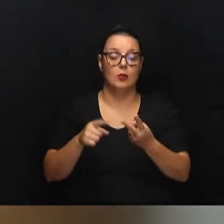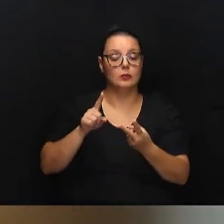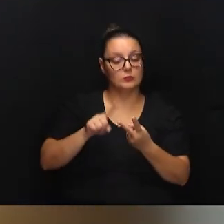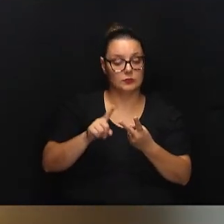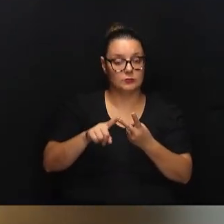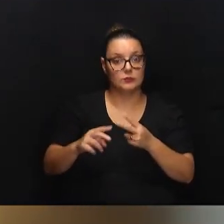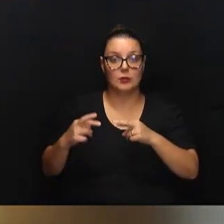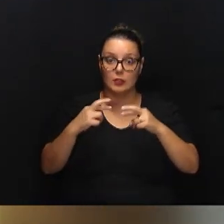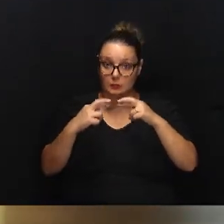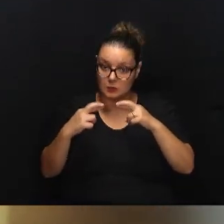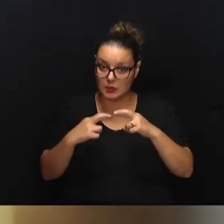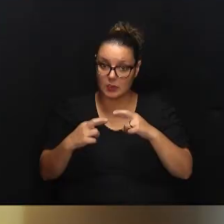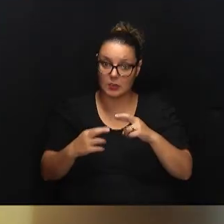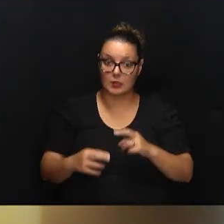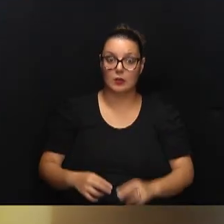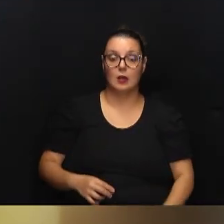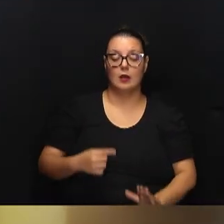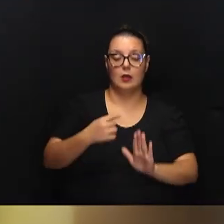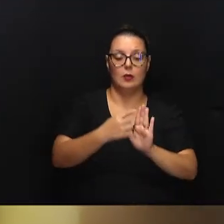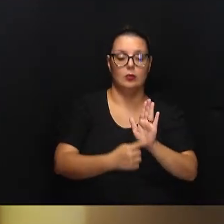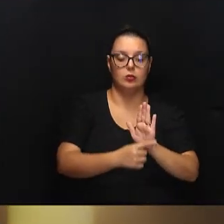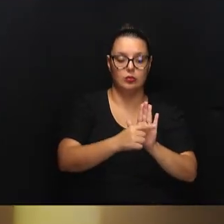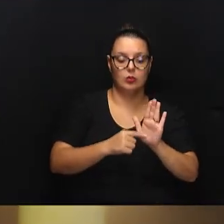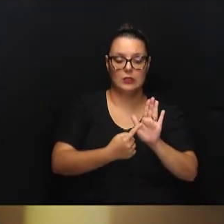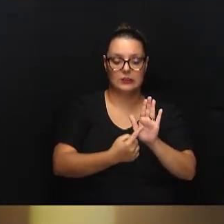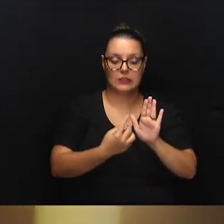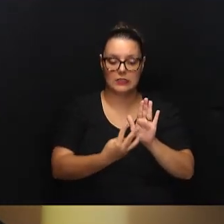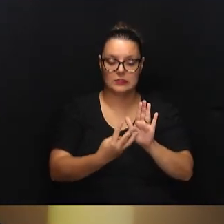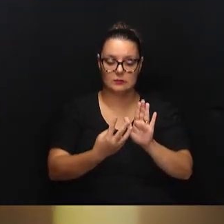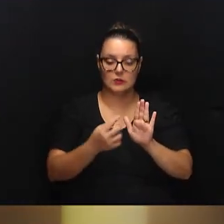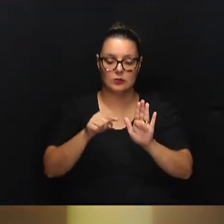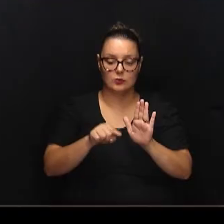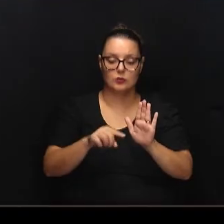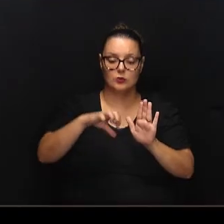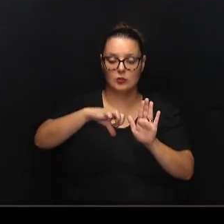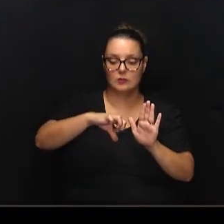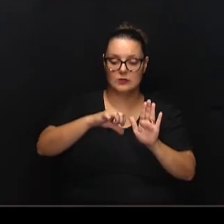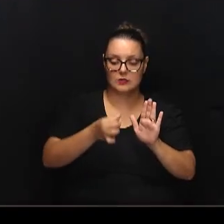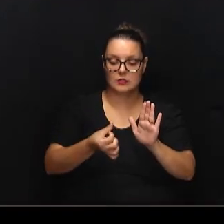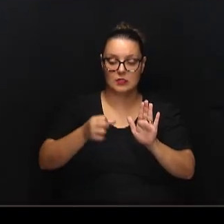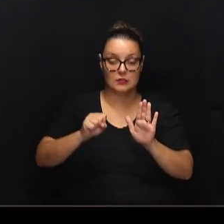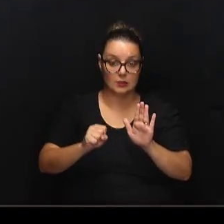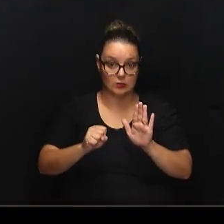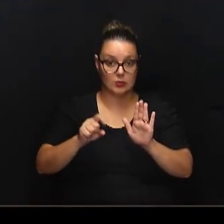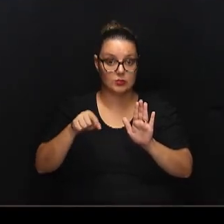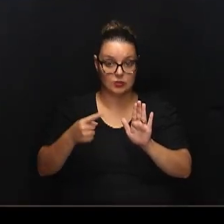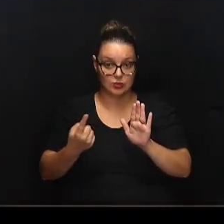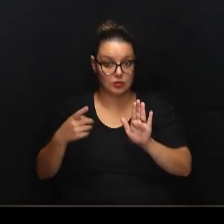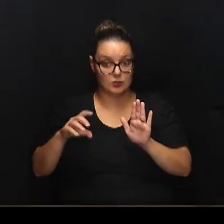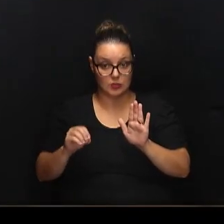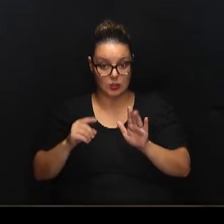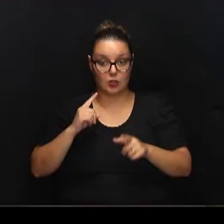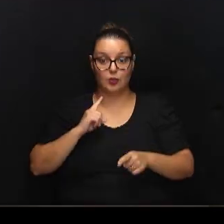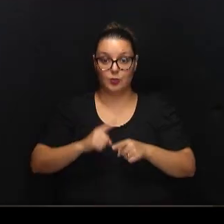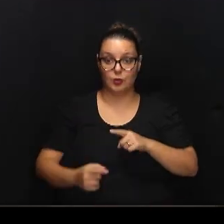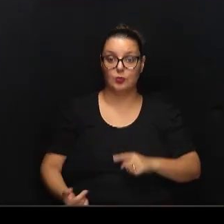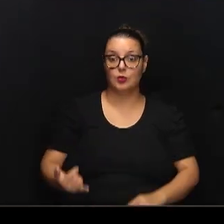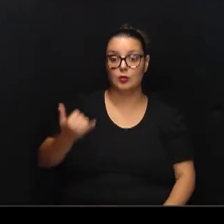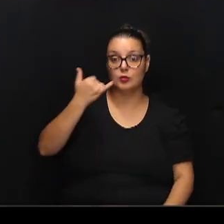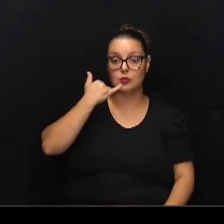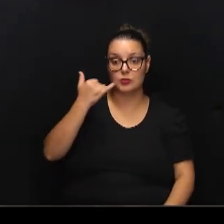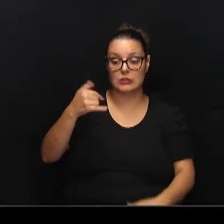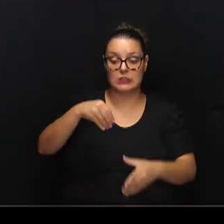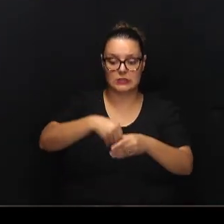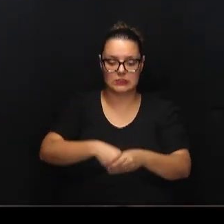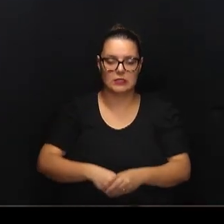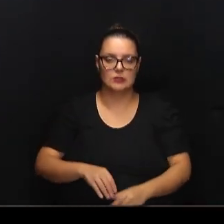analisado propõe a revogação da Lei nº 13.968 de 2010, que proíbe o uso de telefones celulares